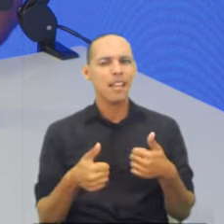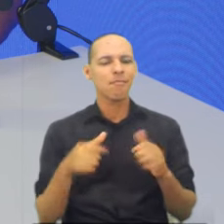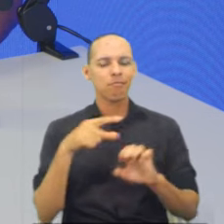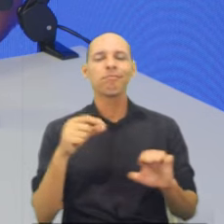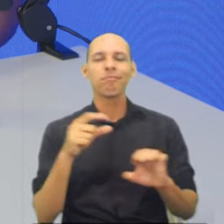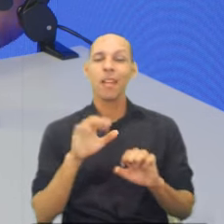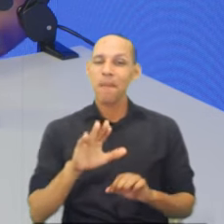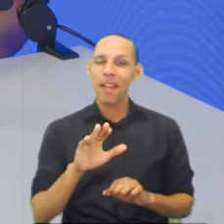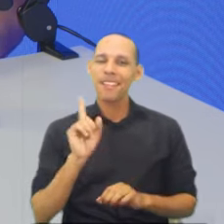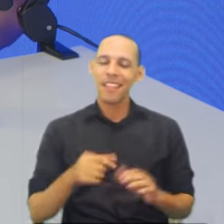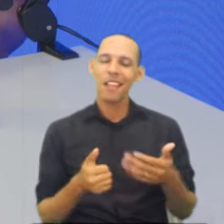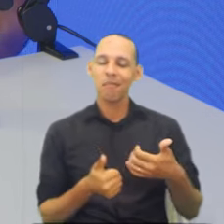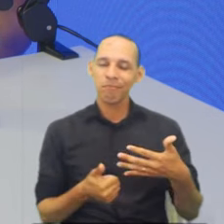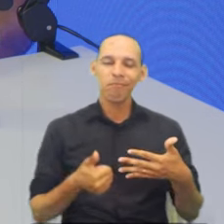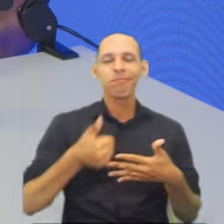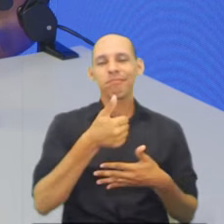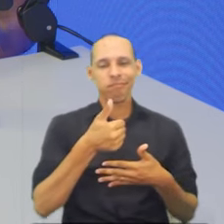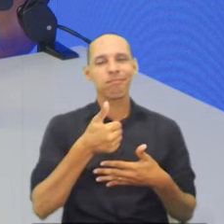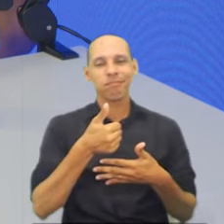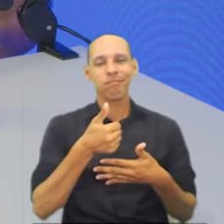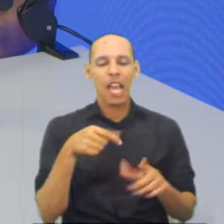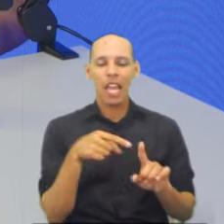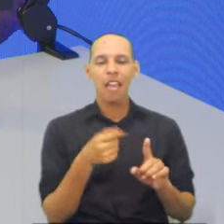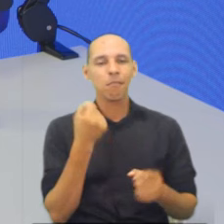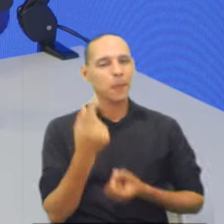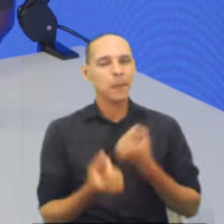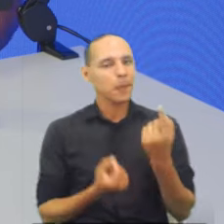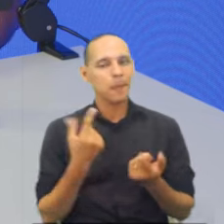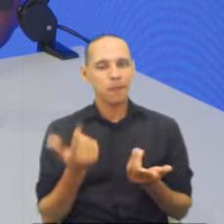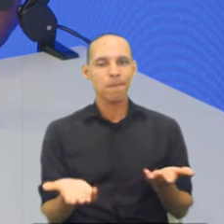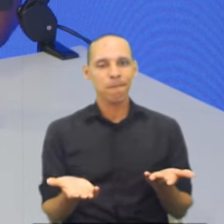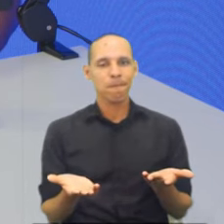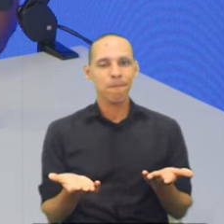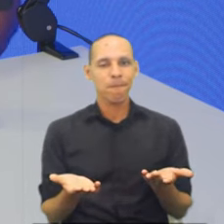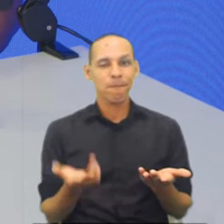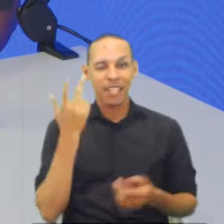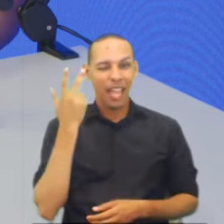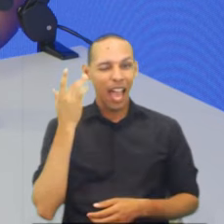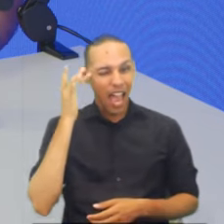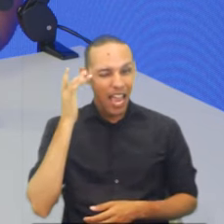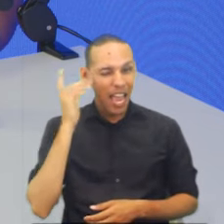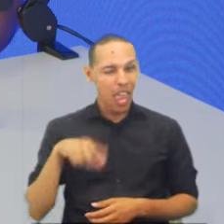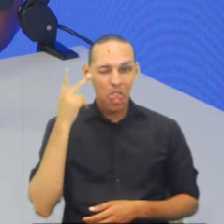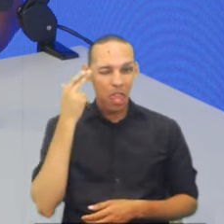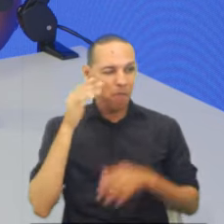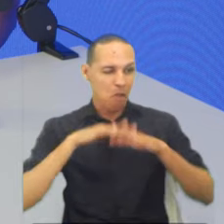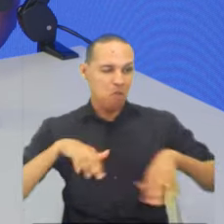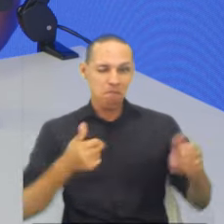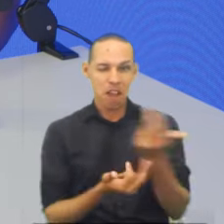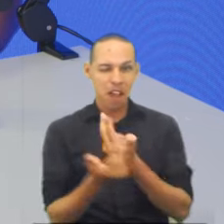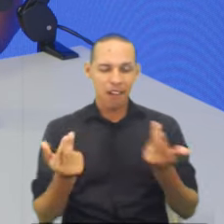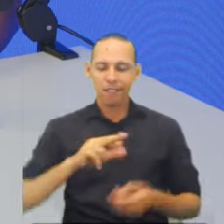empreendedorismo mas de de novo são os privilegiados pessoas privilegiadas são as exceções e não dá pra gente normalizar a exceção